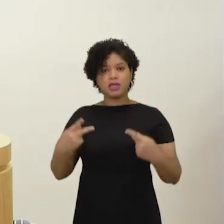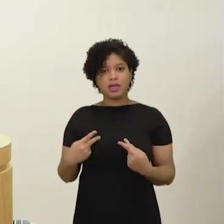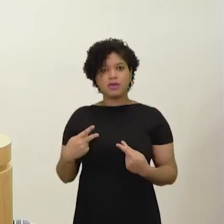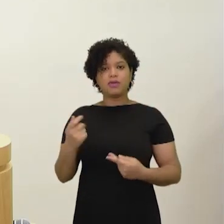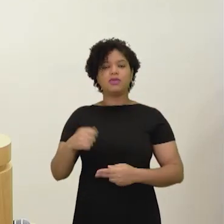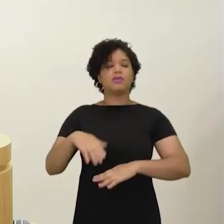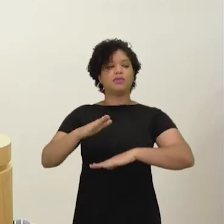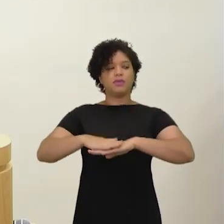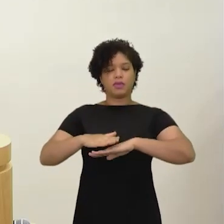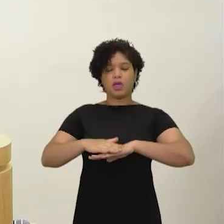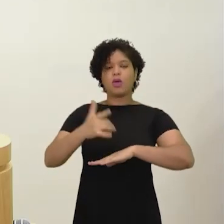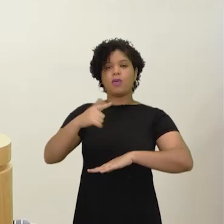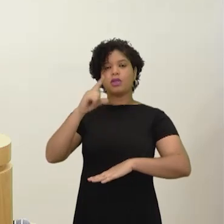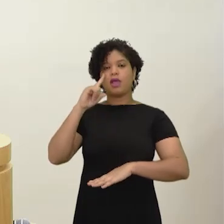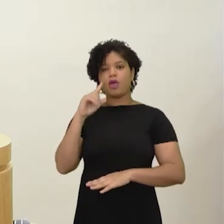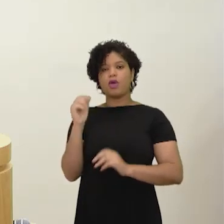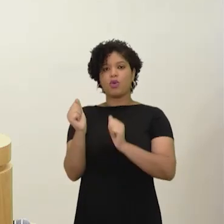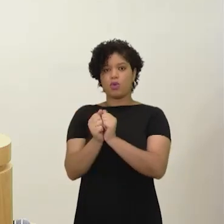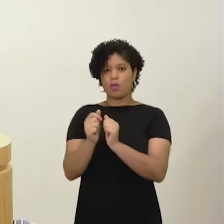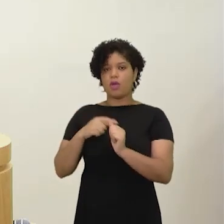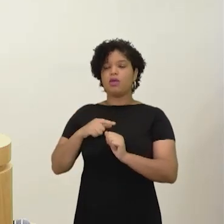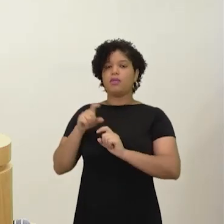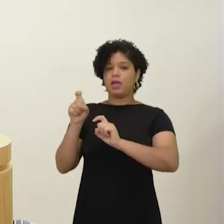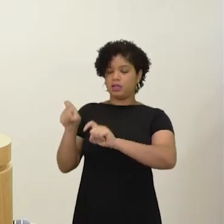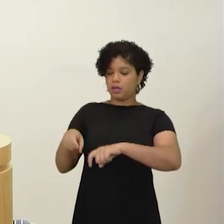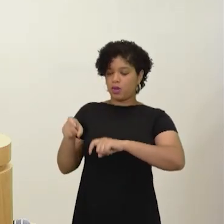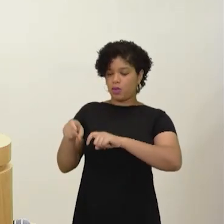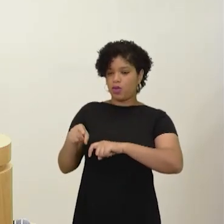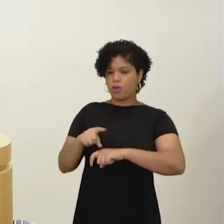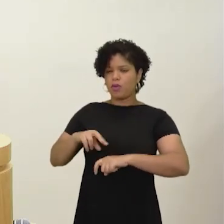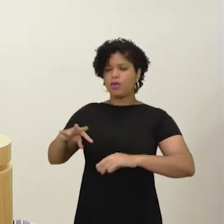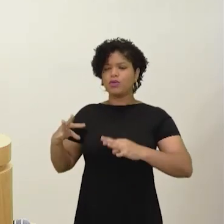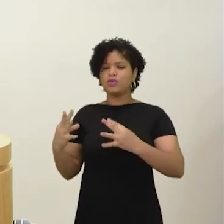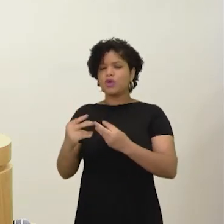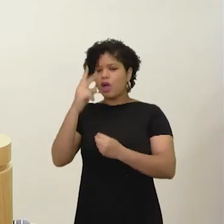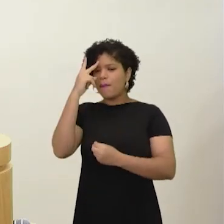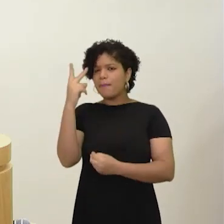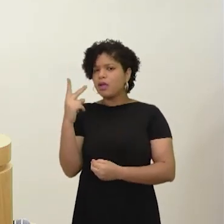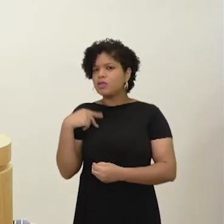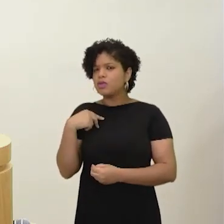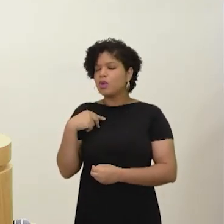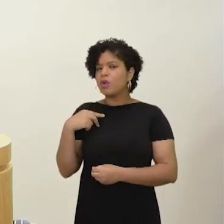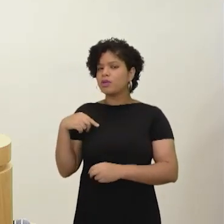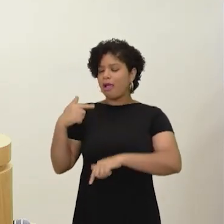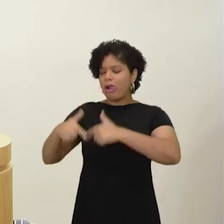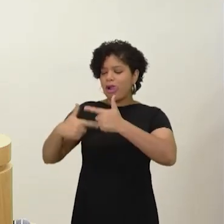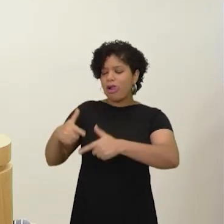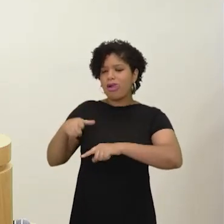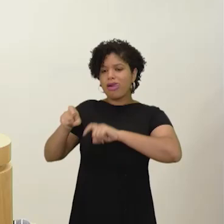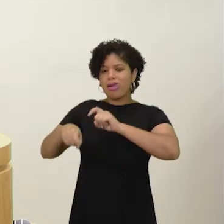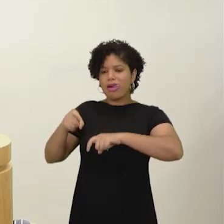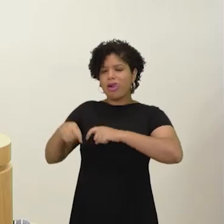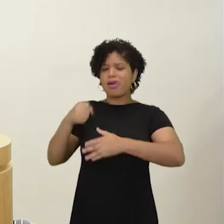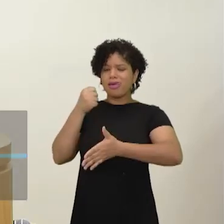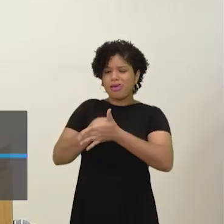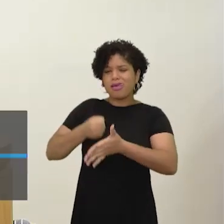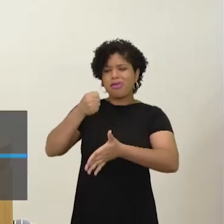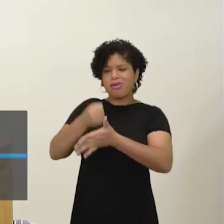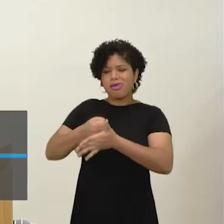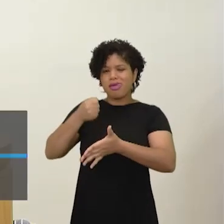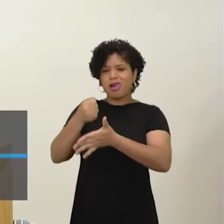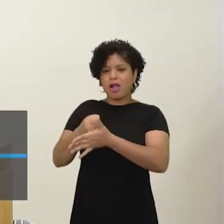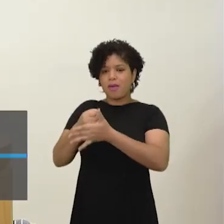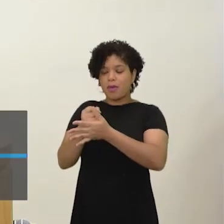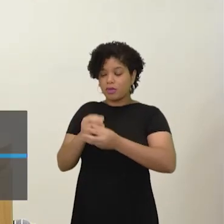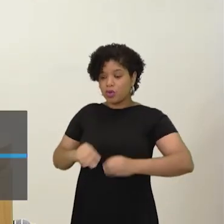nós vimos as ligas camponesas, né? Nós vimos como que os agricultores camponeses em geral lutaram pela